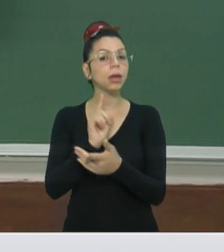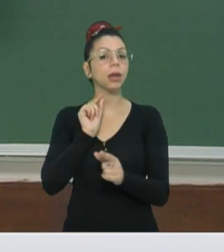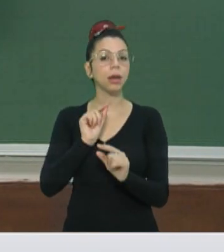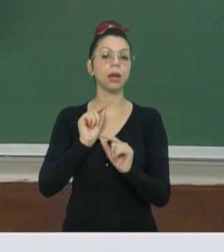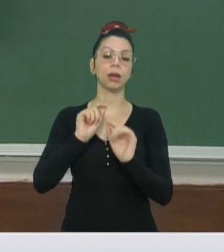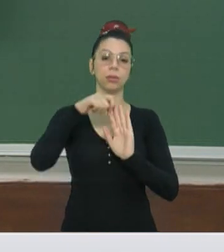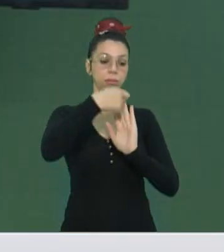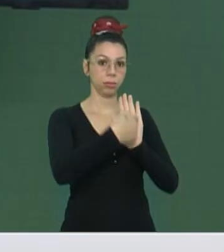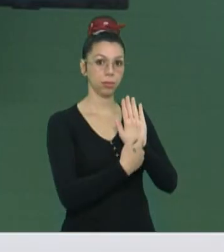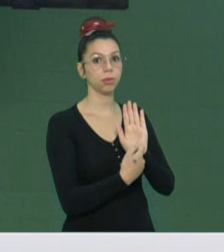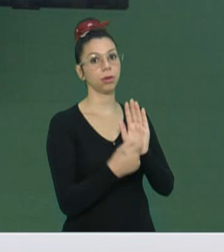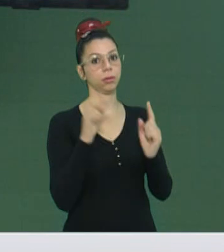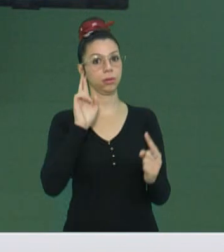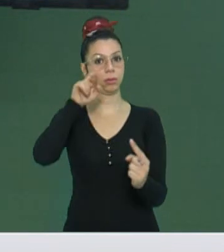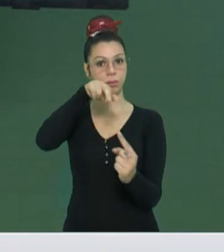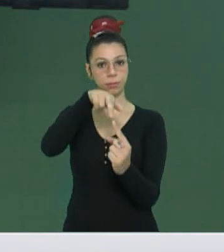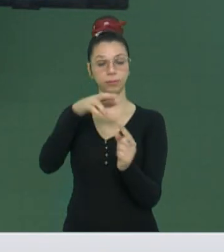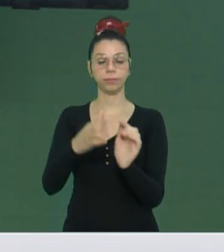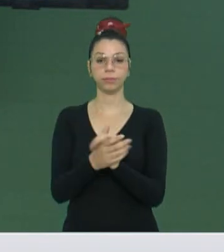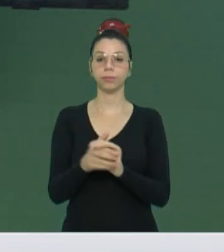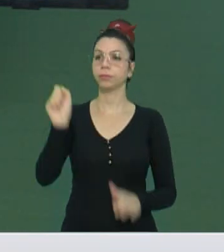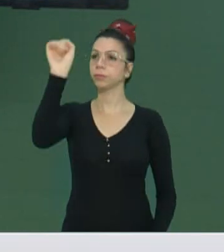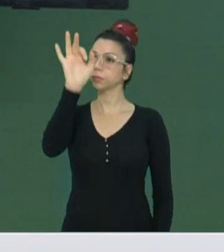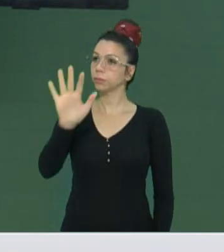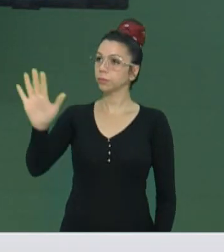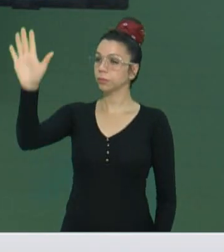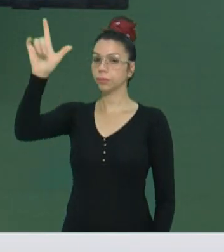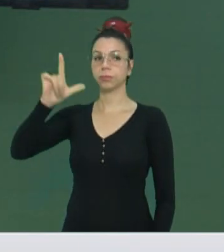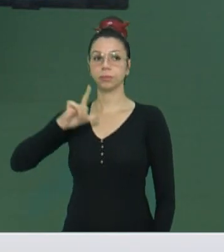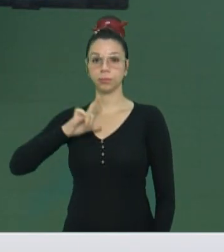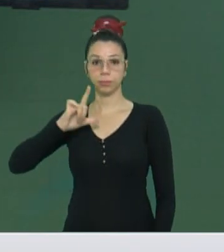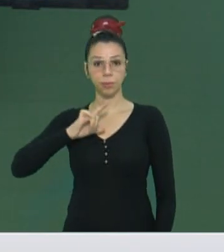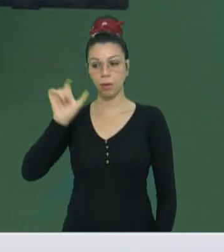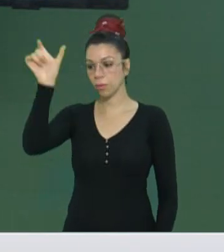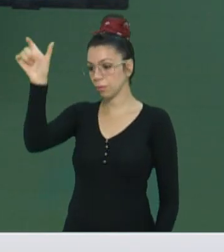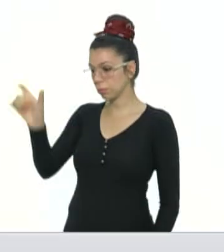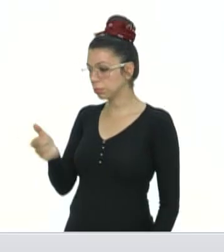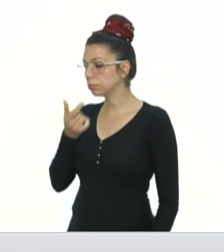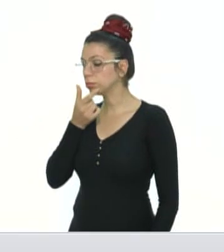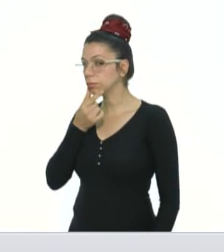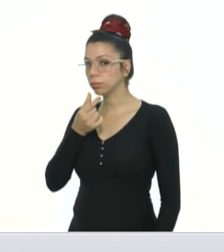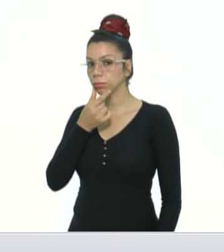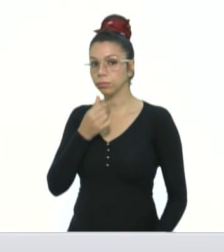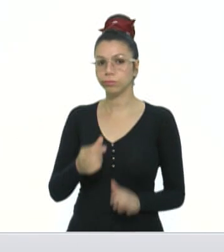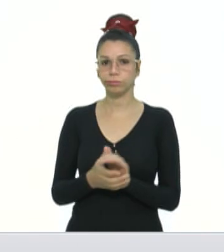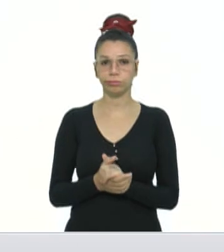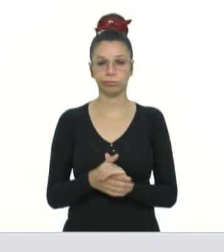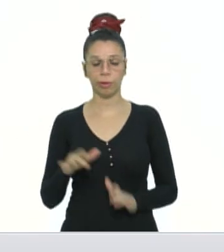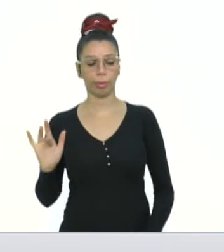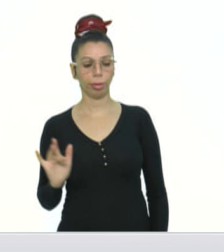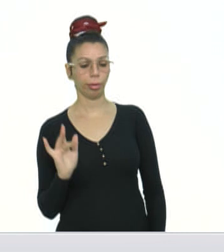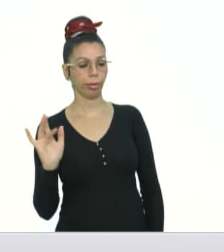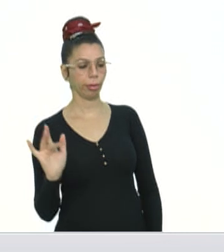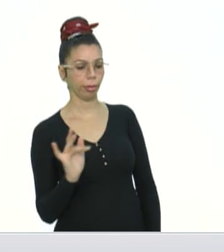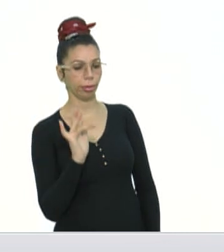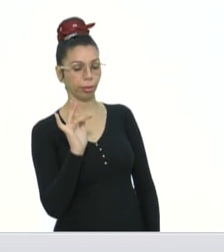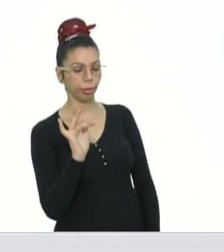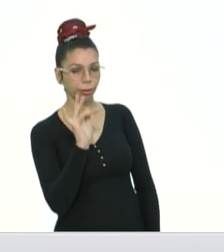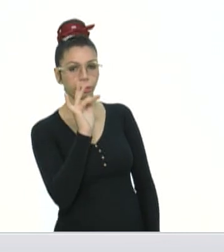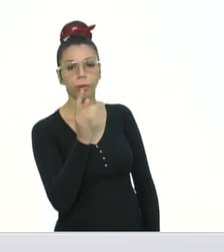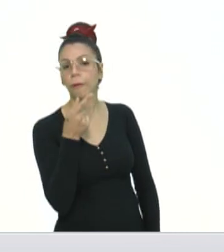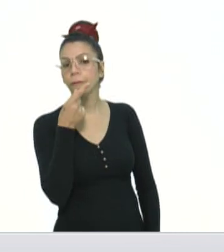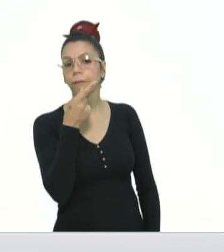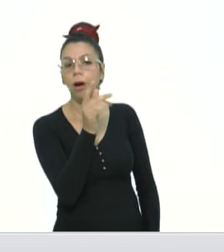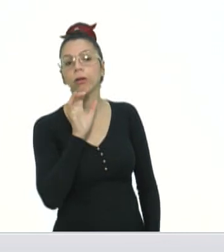bem. Na nossa imagem, nós temos a personagem dizendo: dengue, dengue, só se